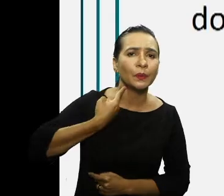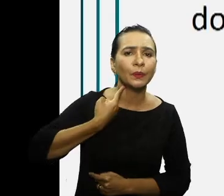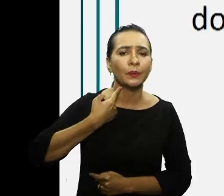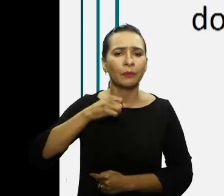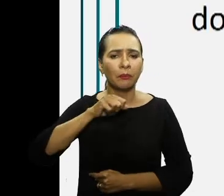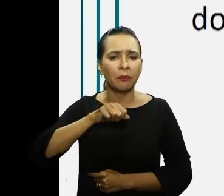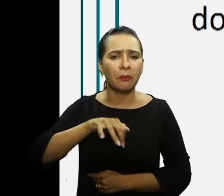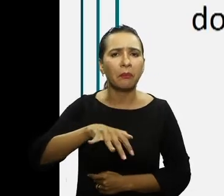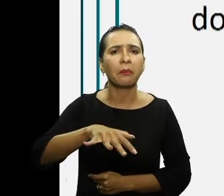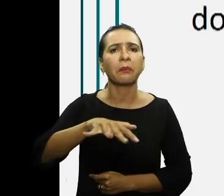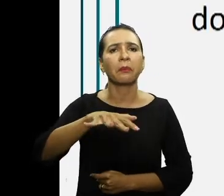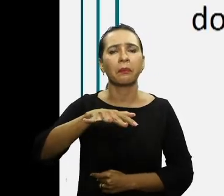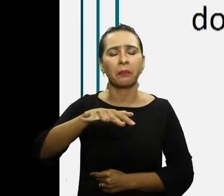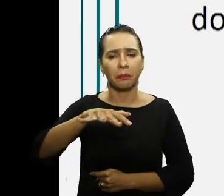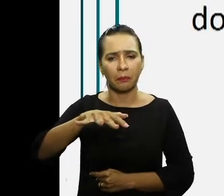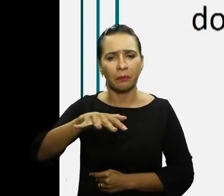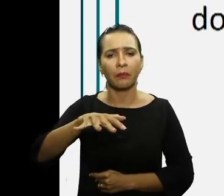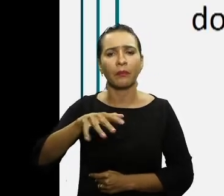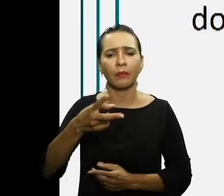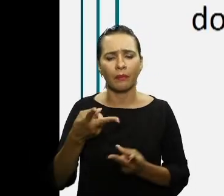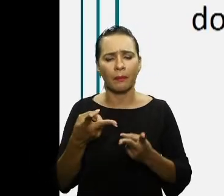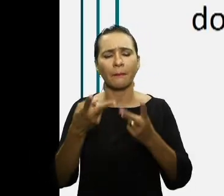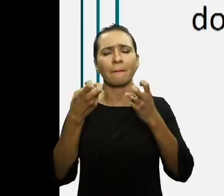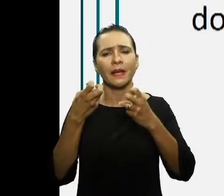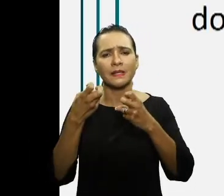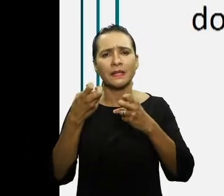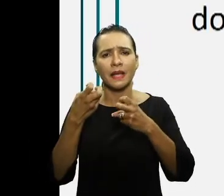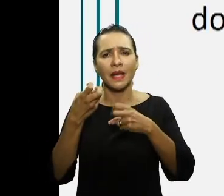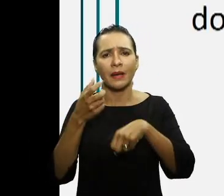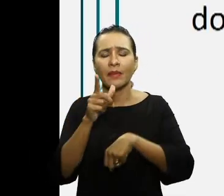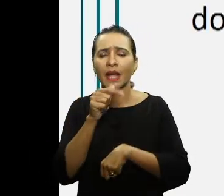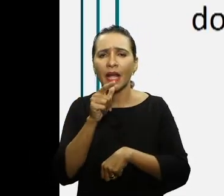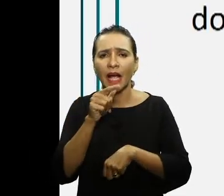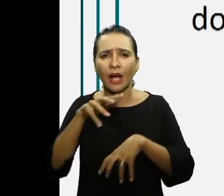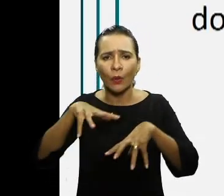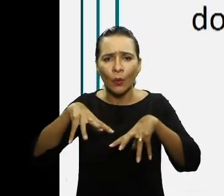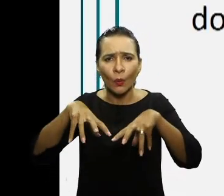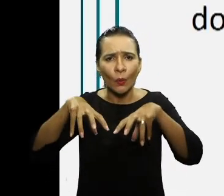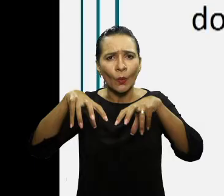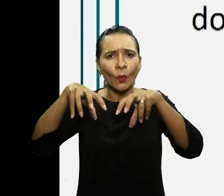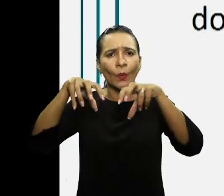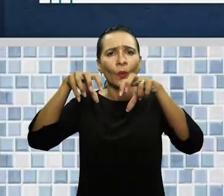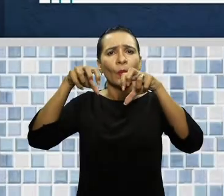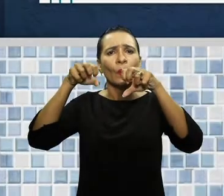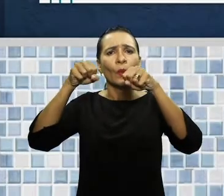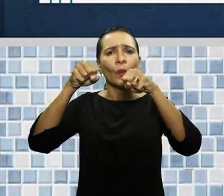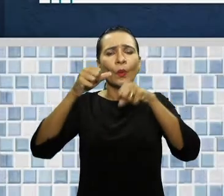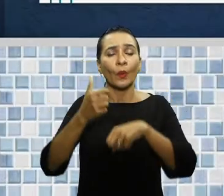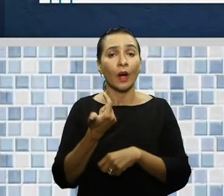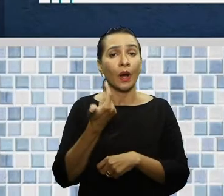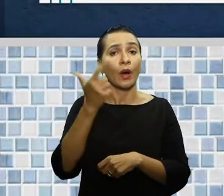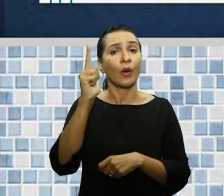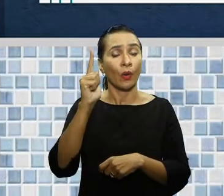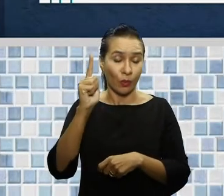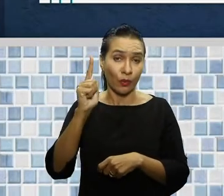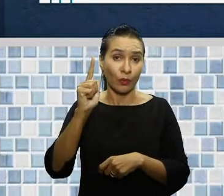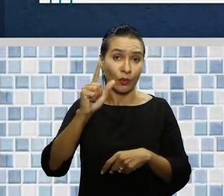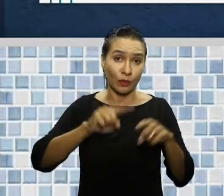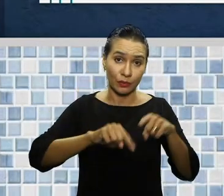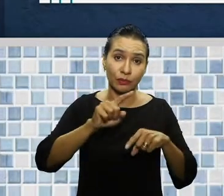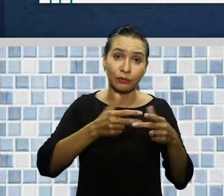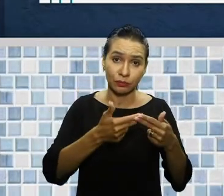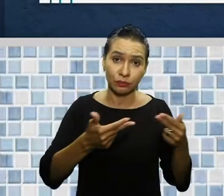nesse córrego, e a gente percebe uma água bem turva. Então, um outro recurso que é